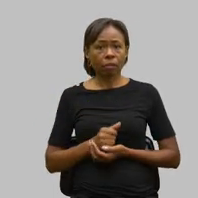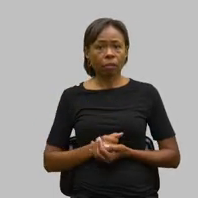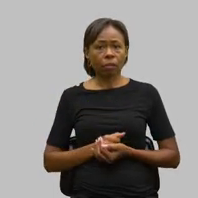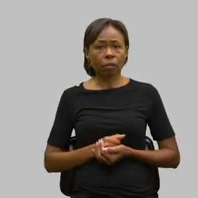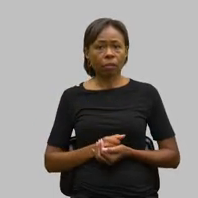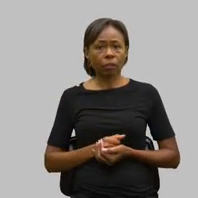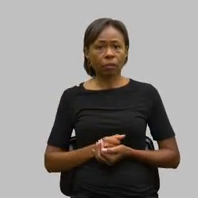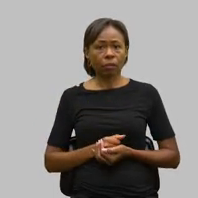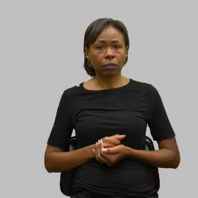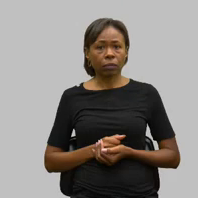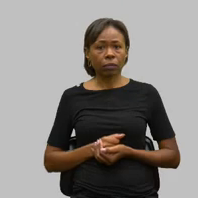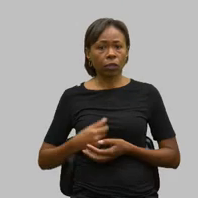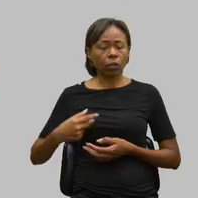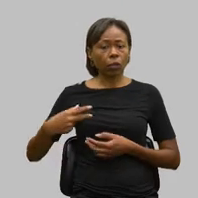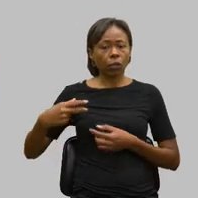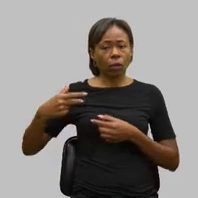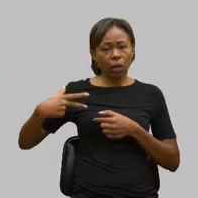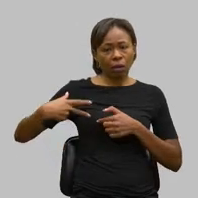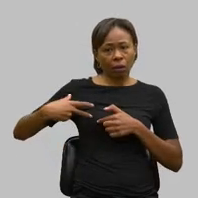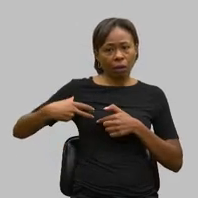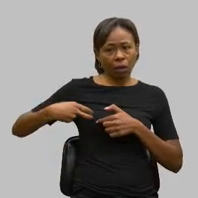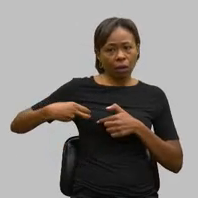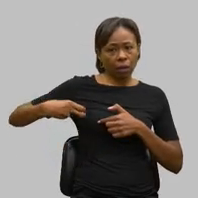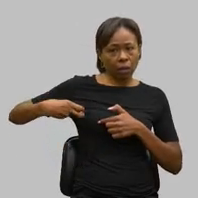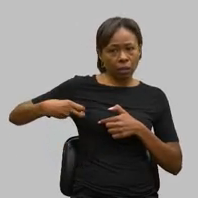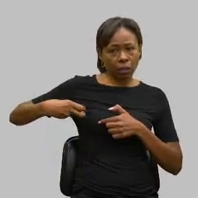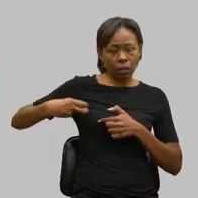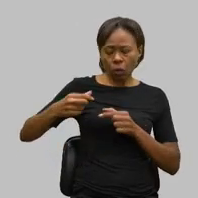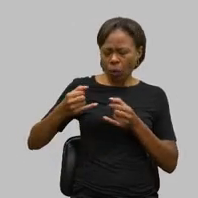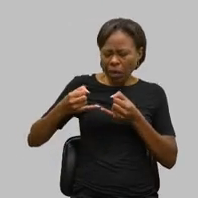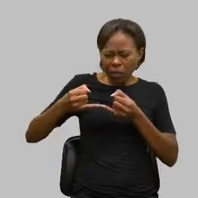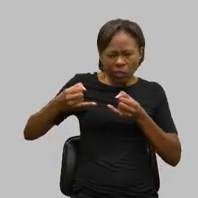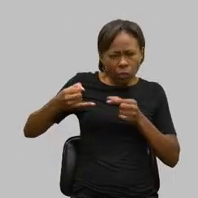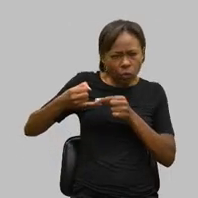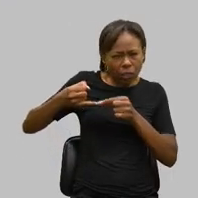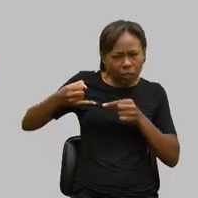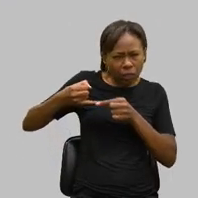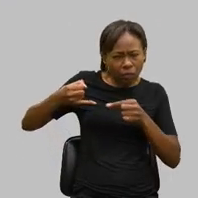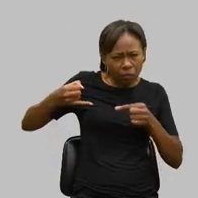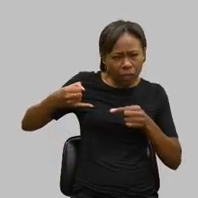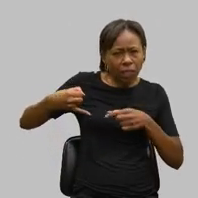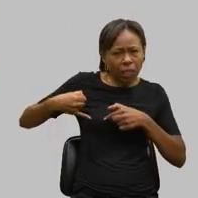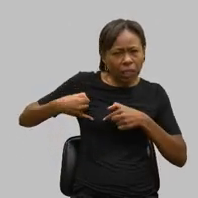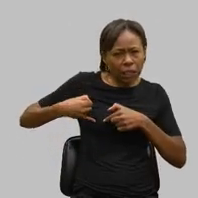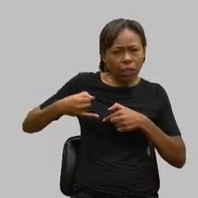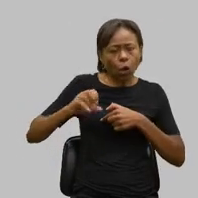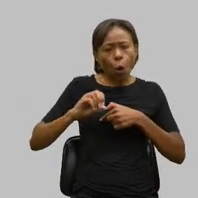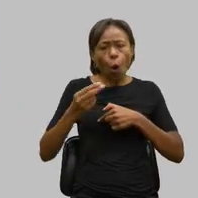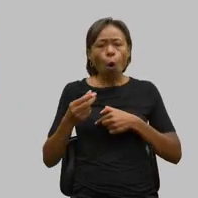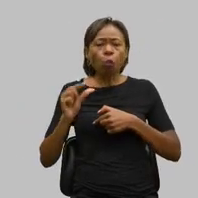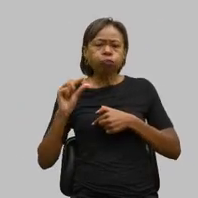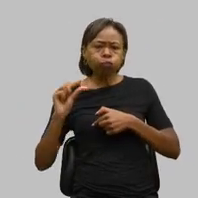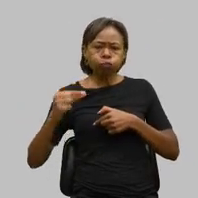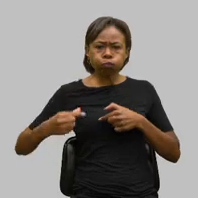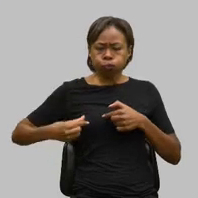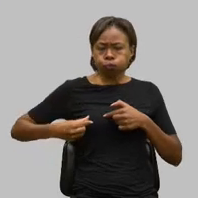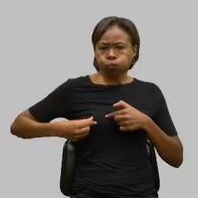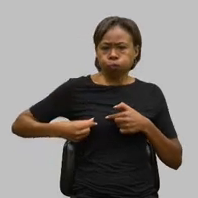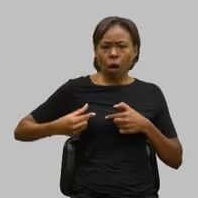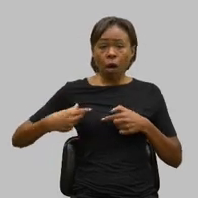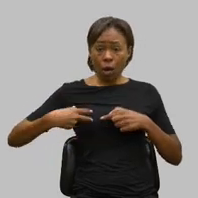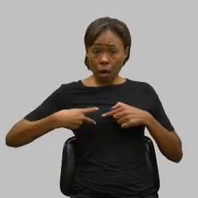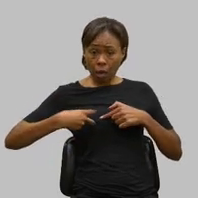punção mamária com agulha fina, exame citopatológico, punção mamária com agulha grossa, biópsia ou